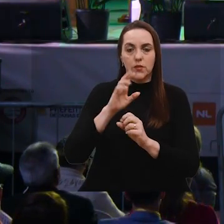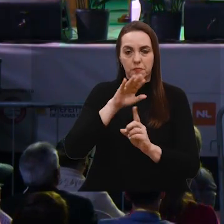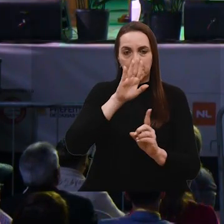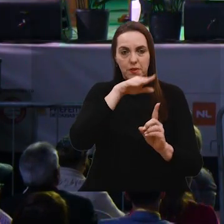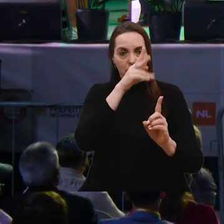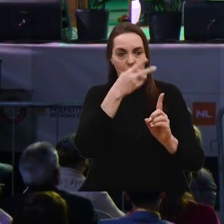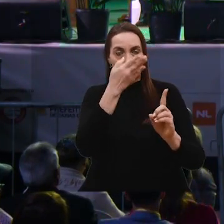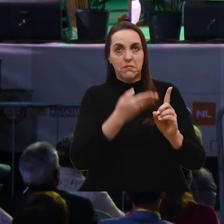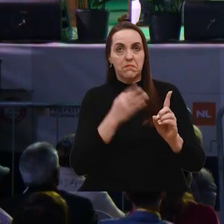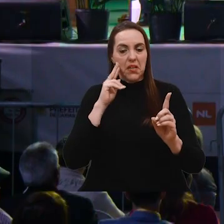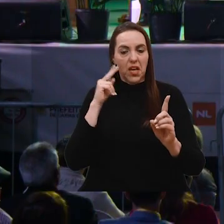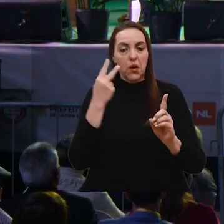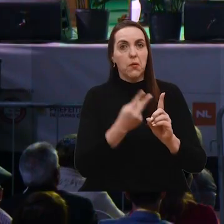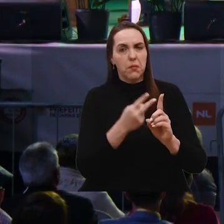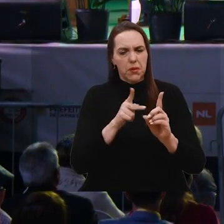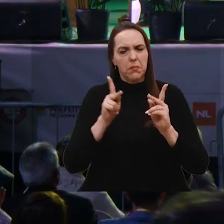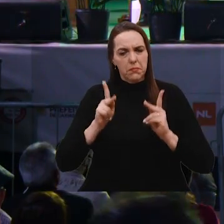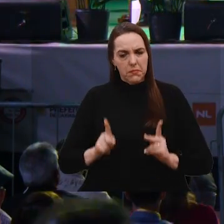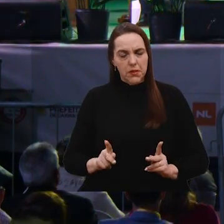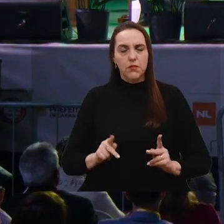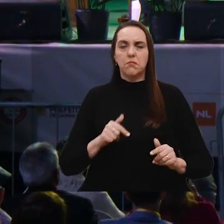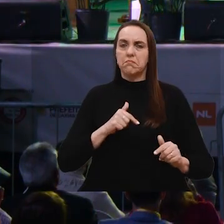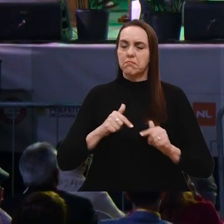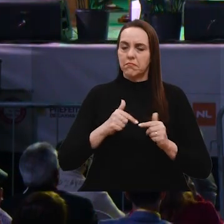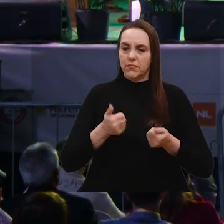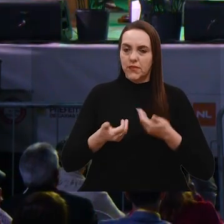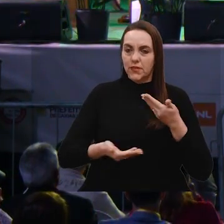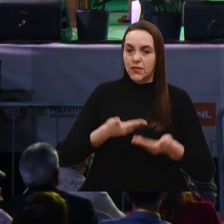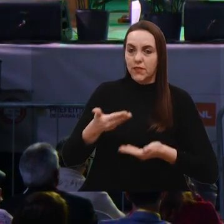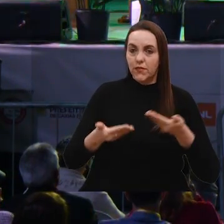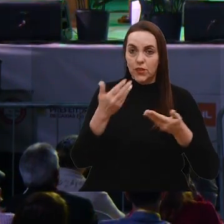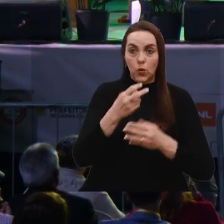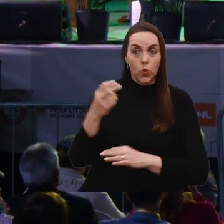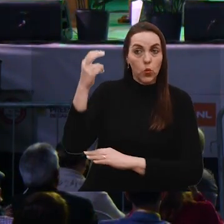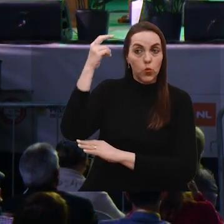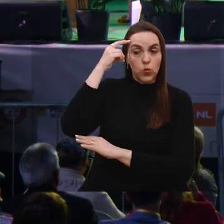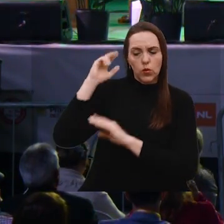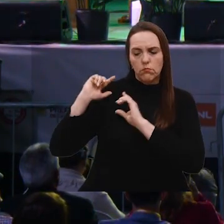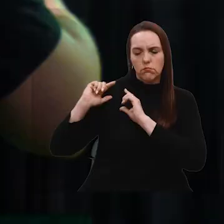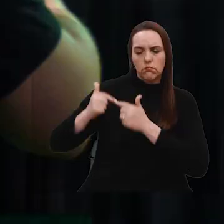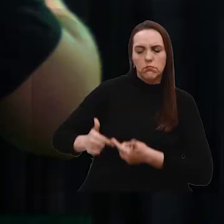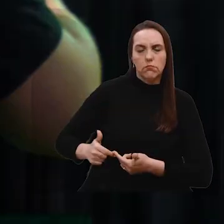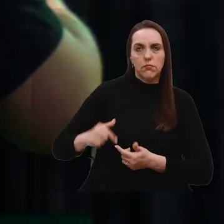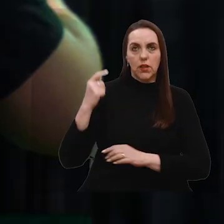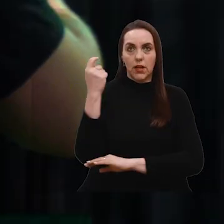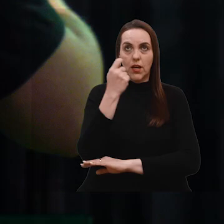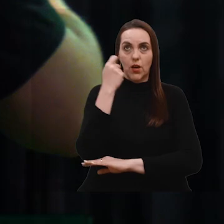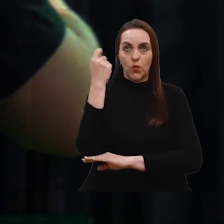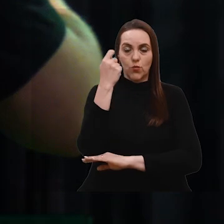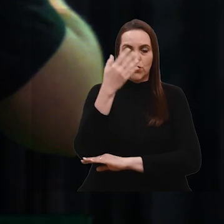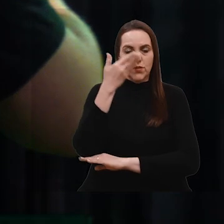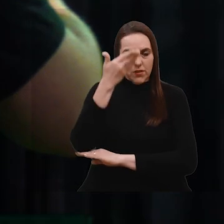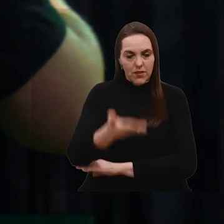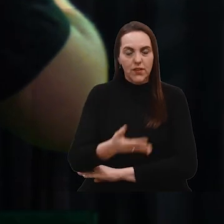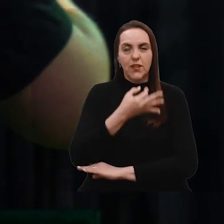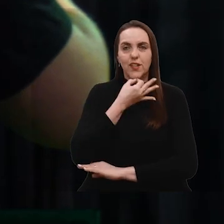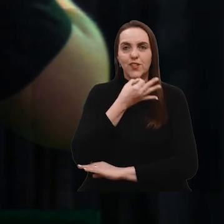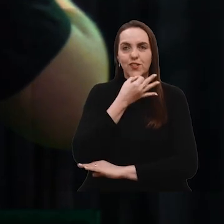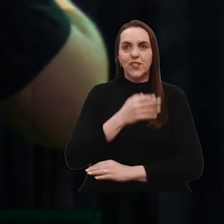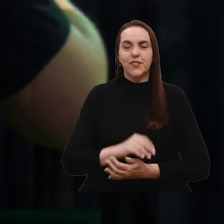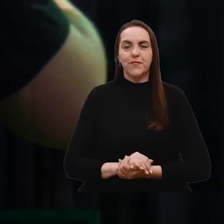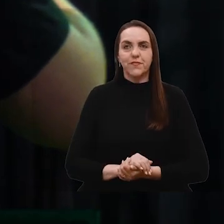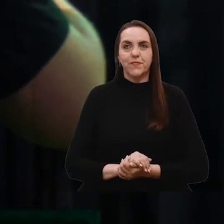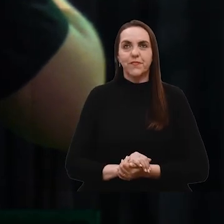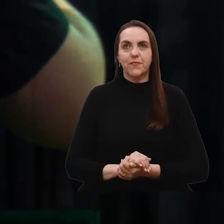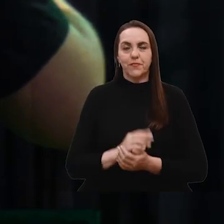anos em reconhecimento a pessoas que tenham prestado serviços em prol da cultura tradicionalista gaúcha